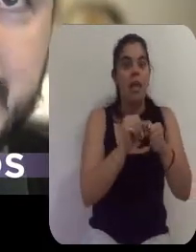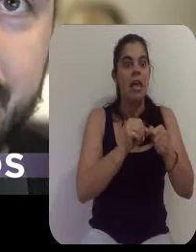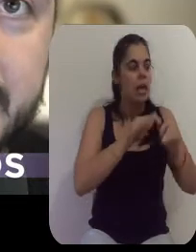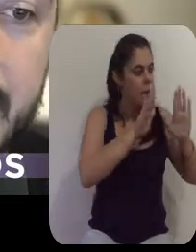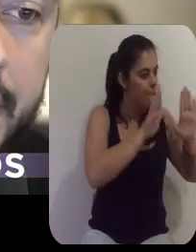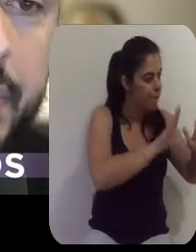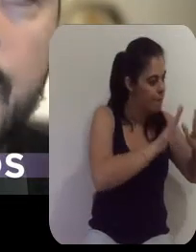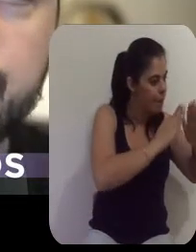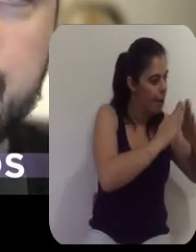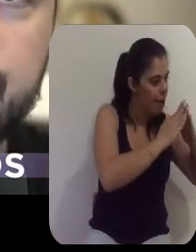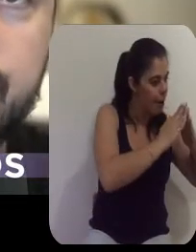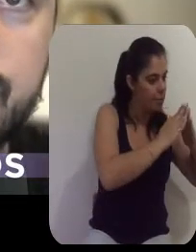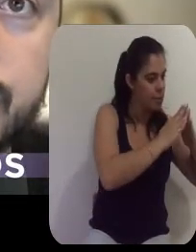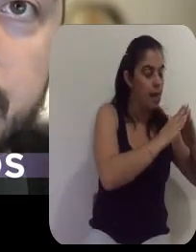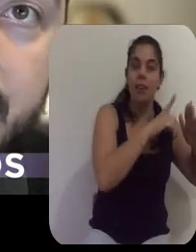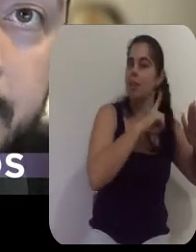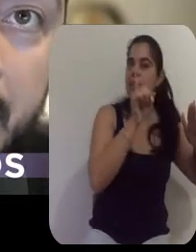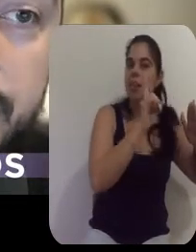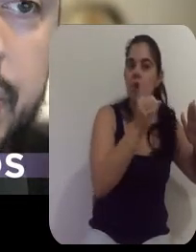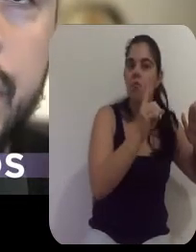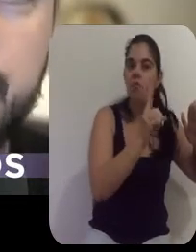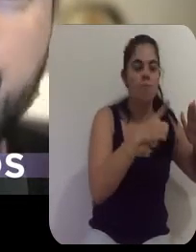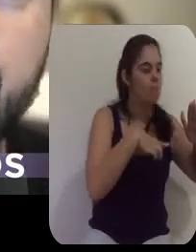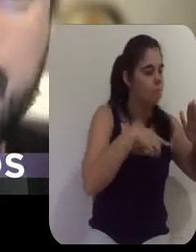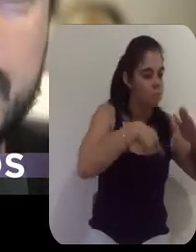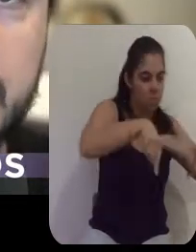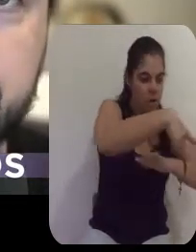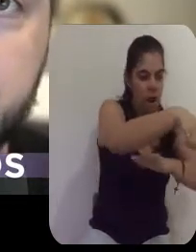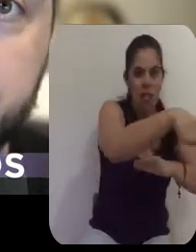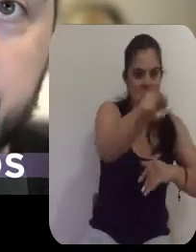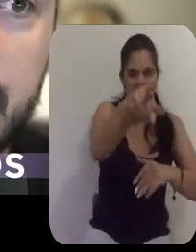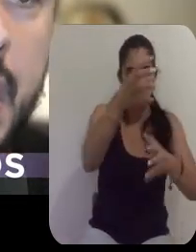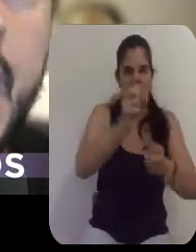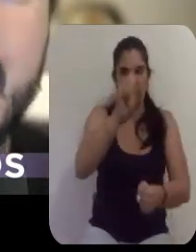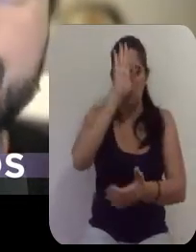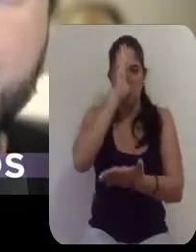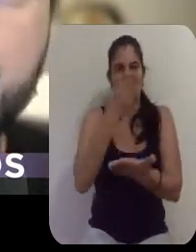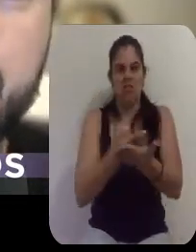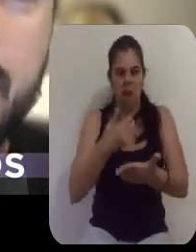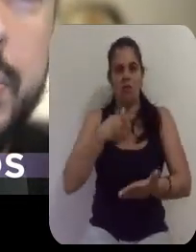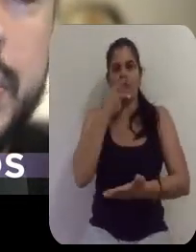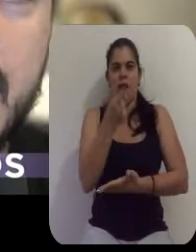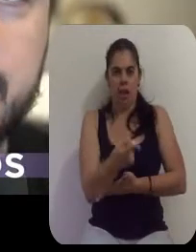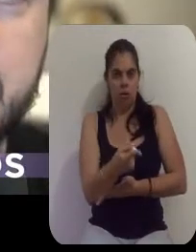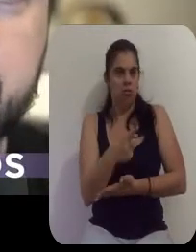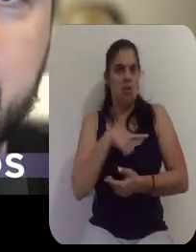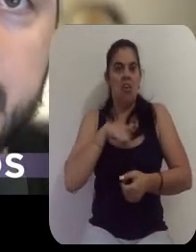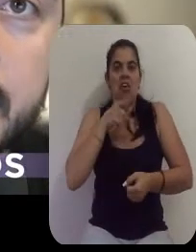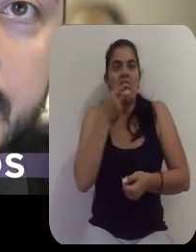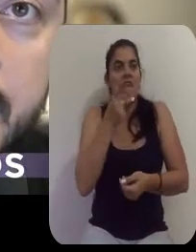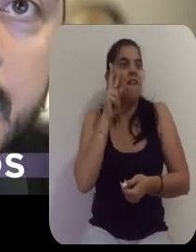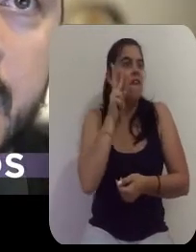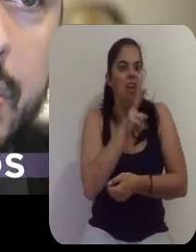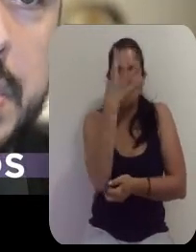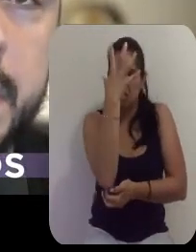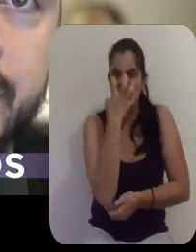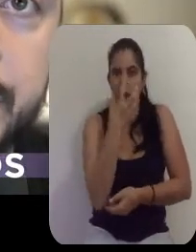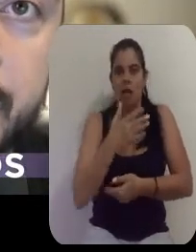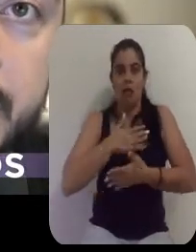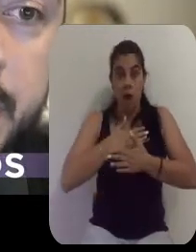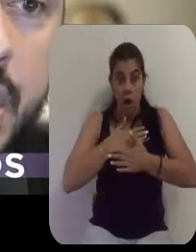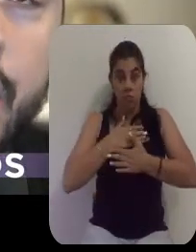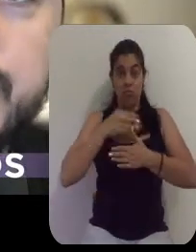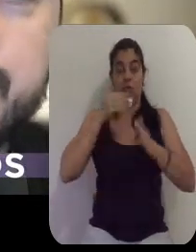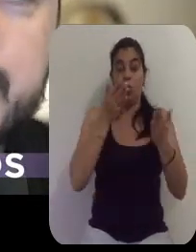precisa me levar a sério, os estudos todos estão aqui embaixo, o meu currículo está disponível, é só acompanhar o número de casos da Espanha e como a Espanha